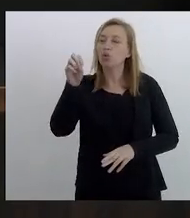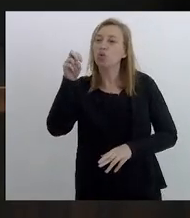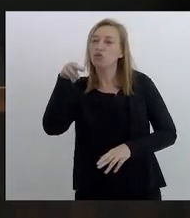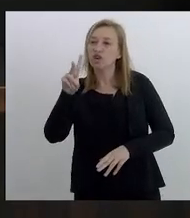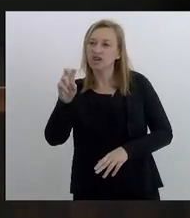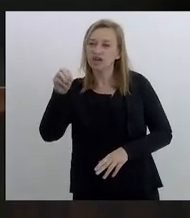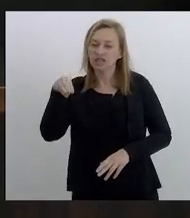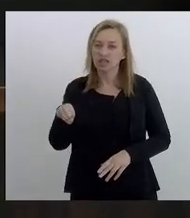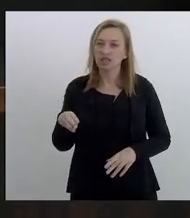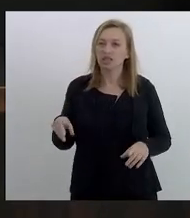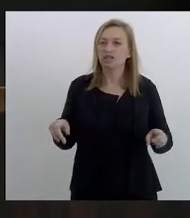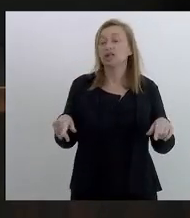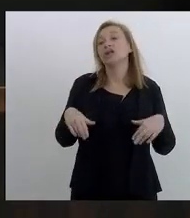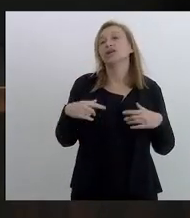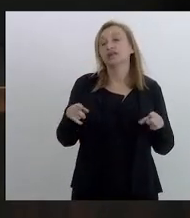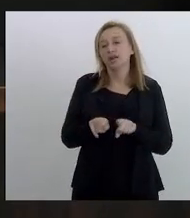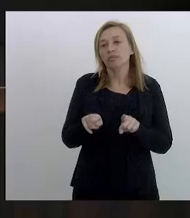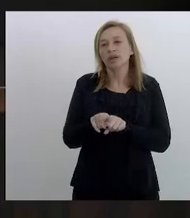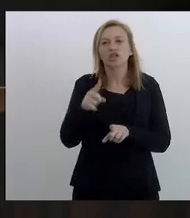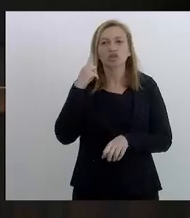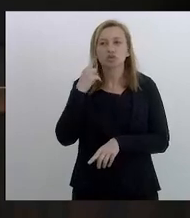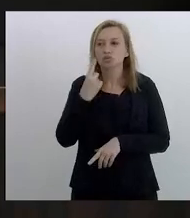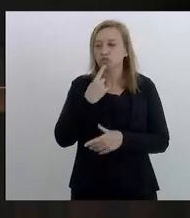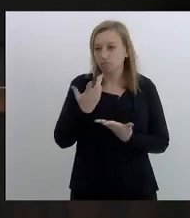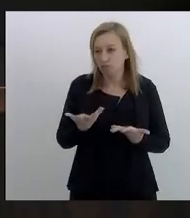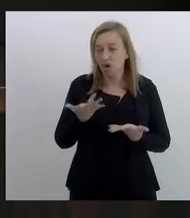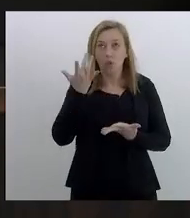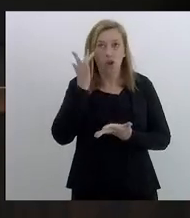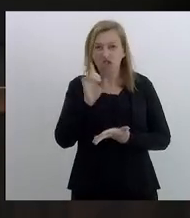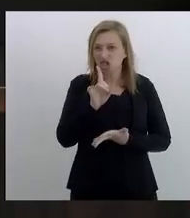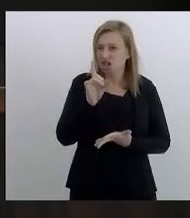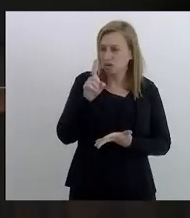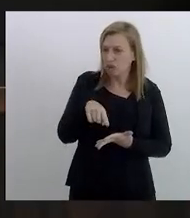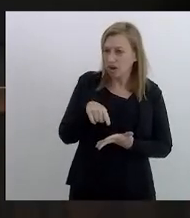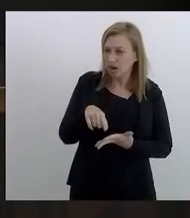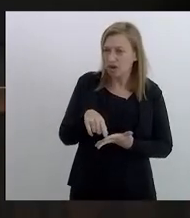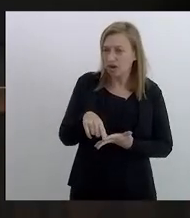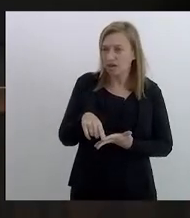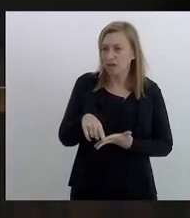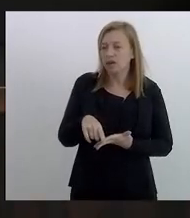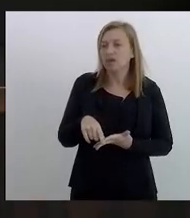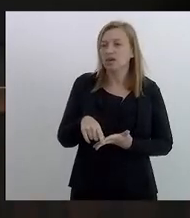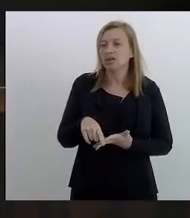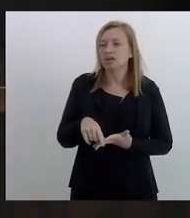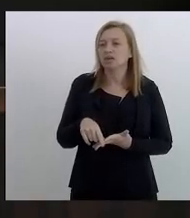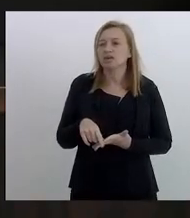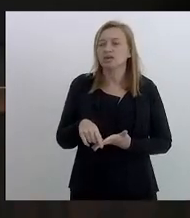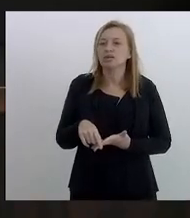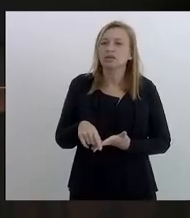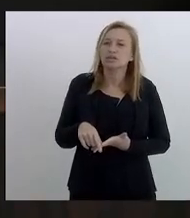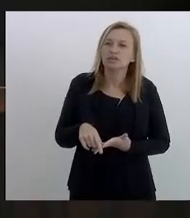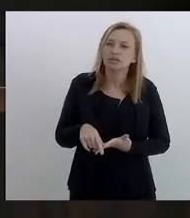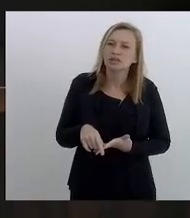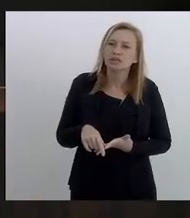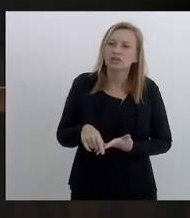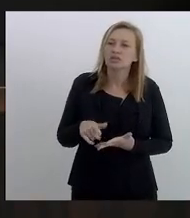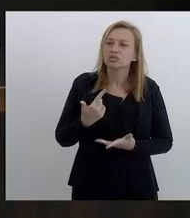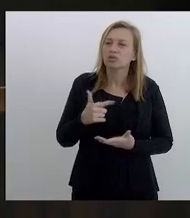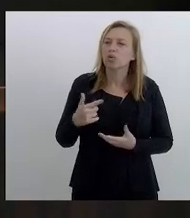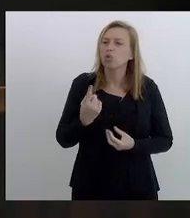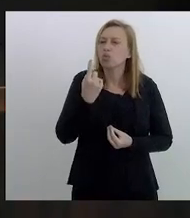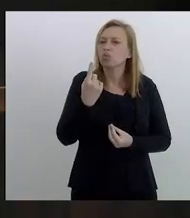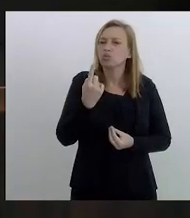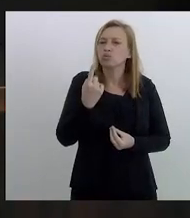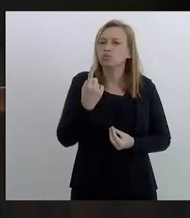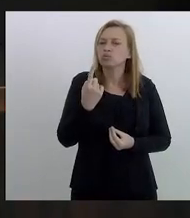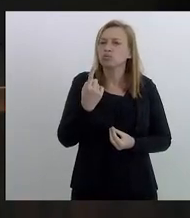surdo. Eu não acho que ele seja gênio nenhum, porque eu não vi nenhuma política pública para desenvolvimento econômico,